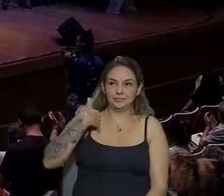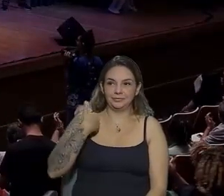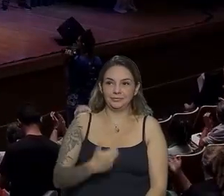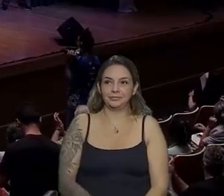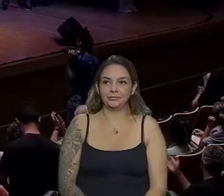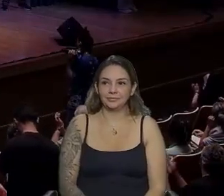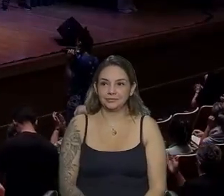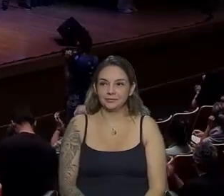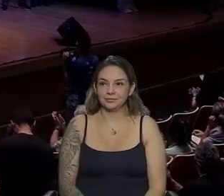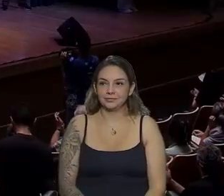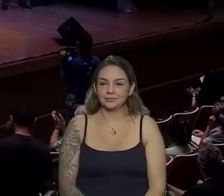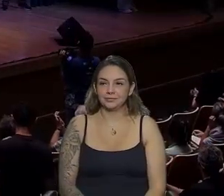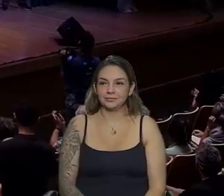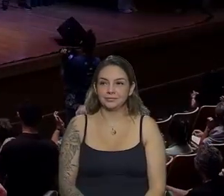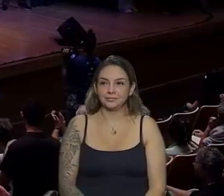anos.